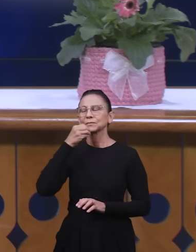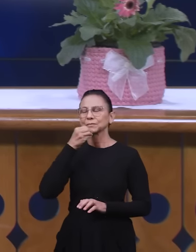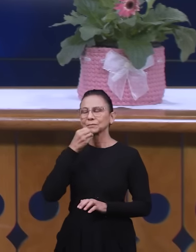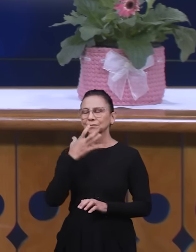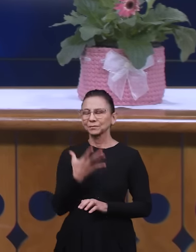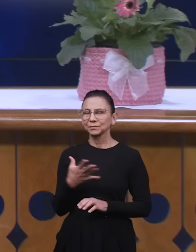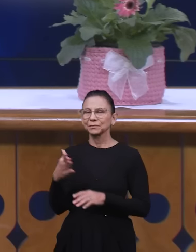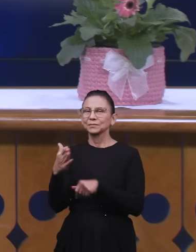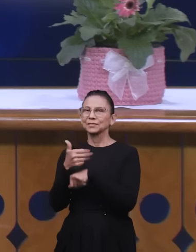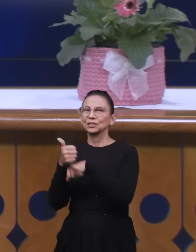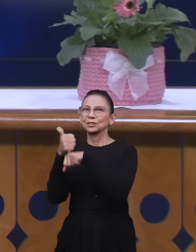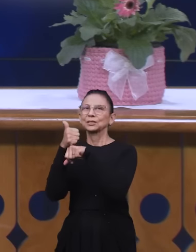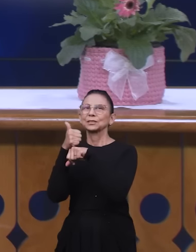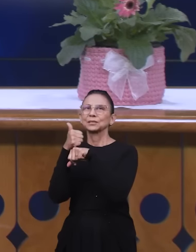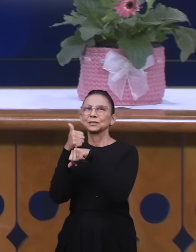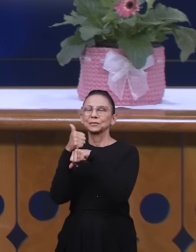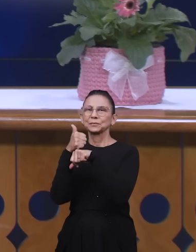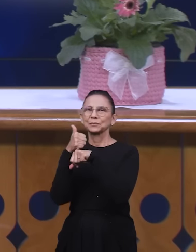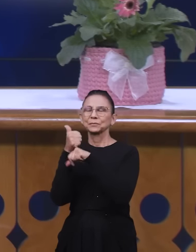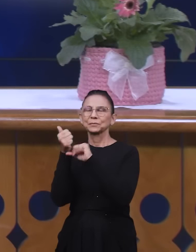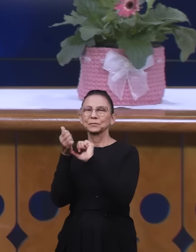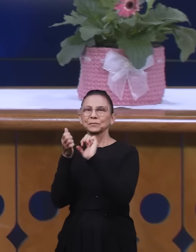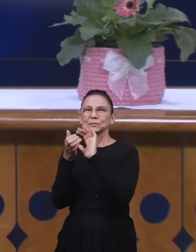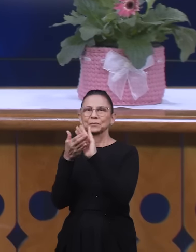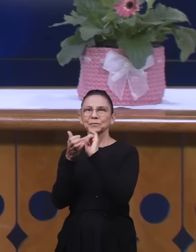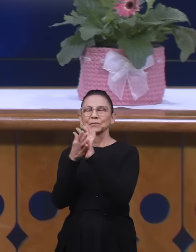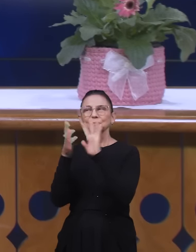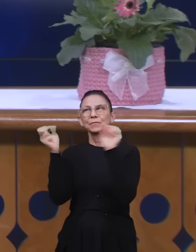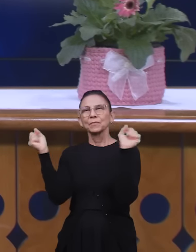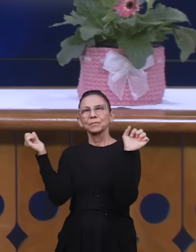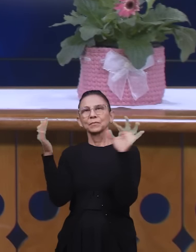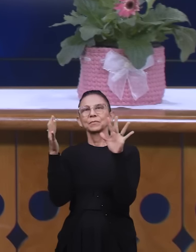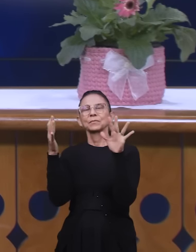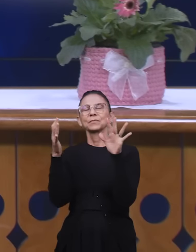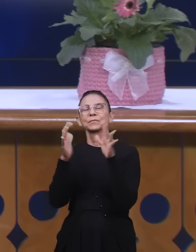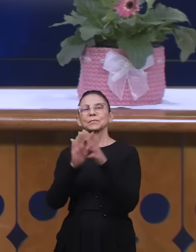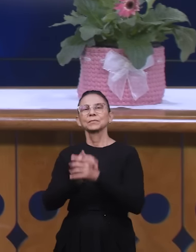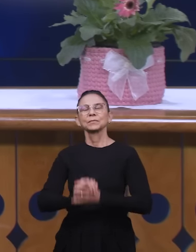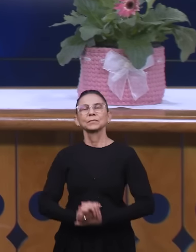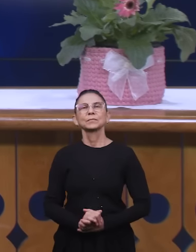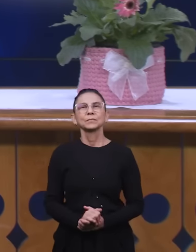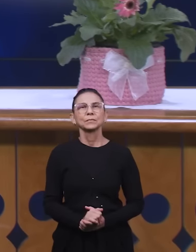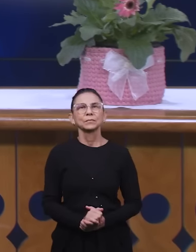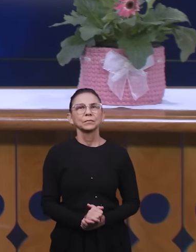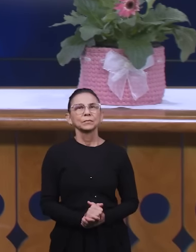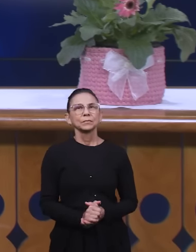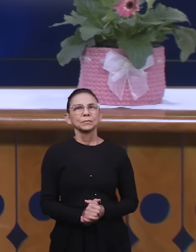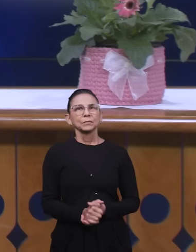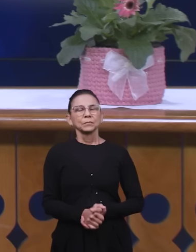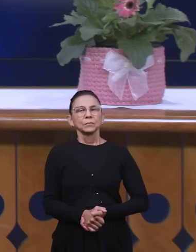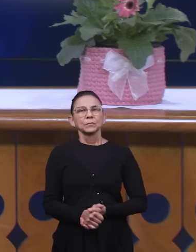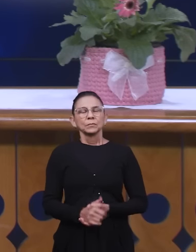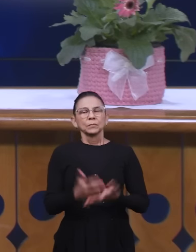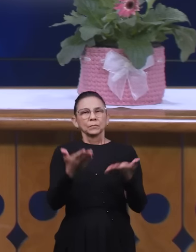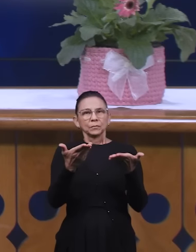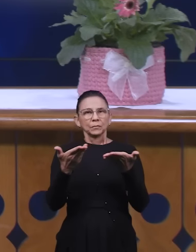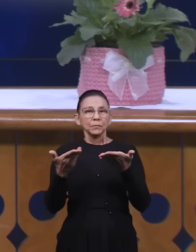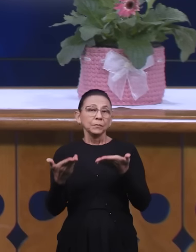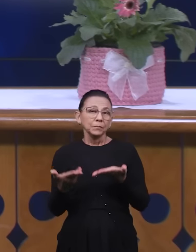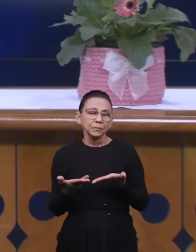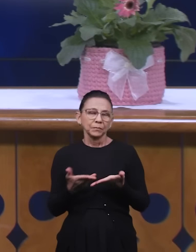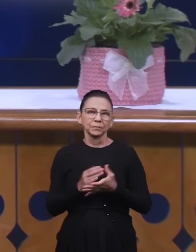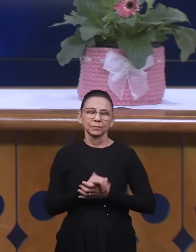porque Ele é digno de todo louvor e de toda glória. Nesta hora, eu convido